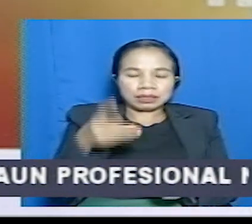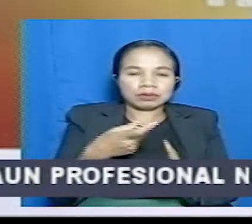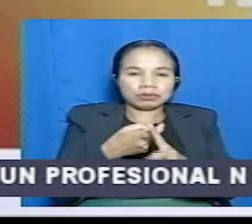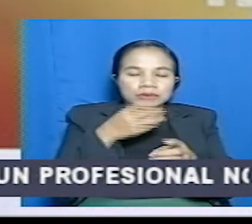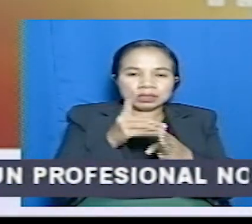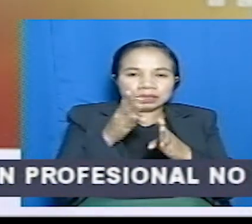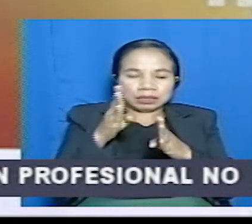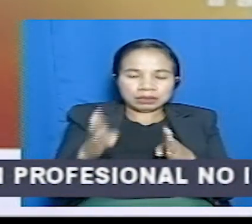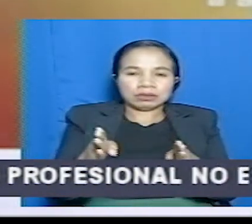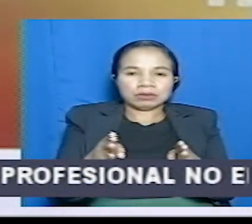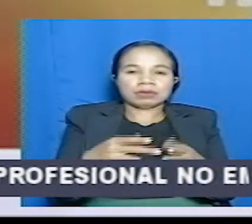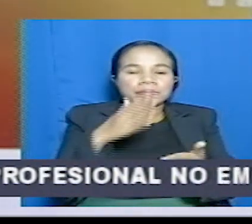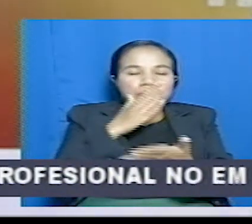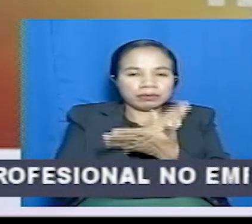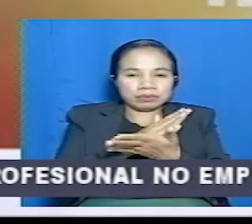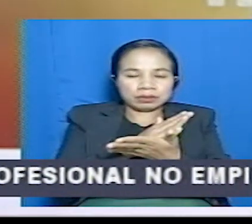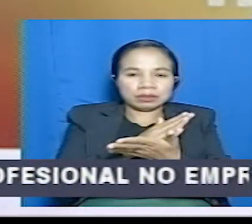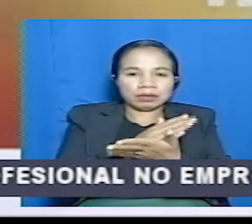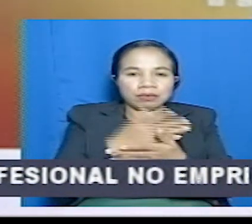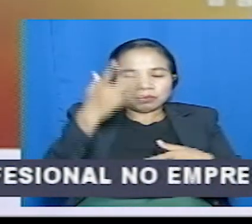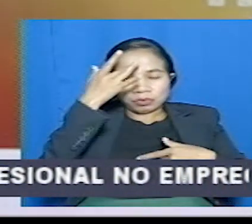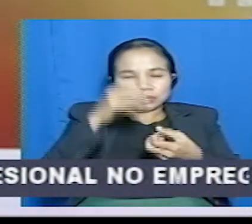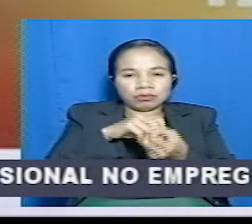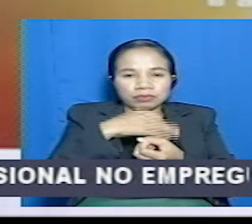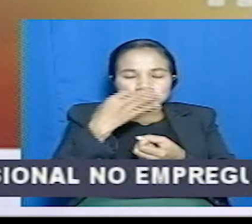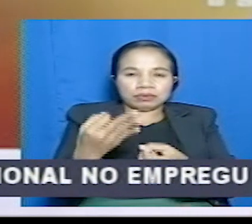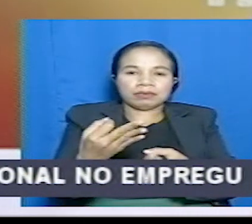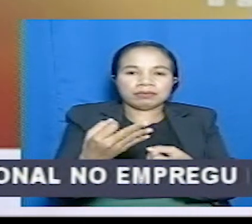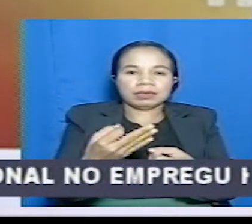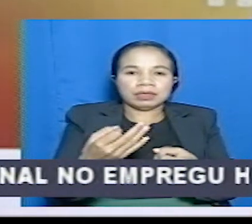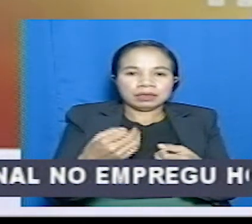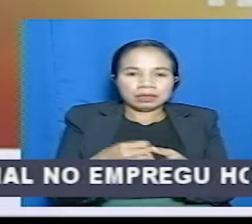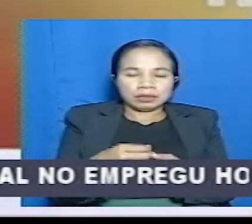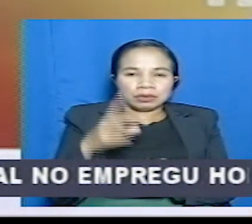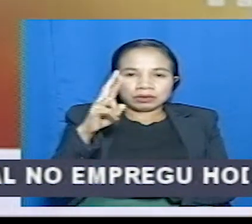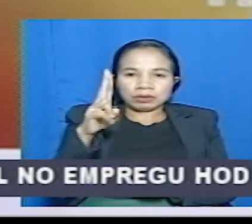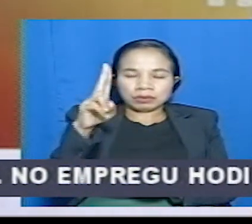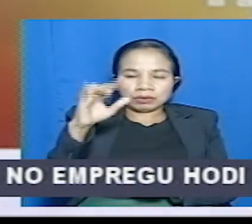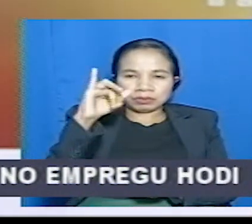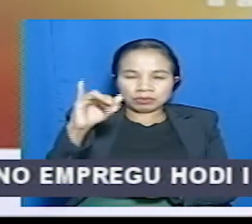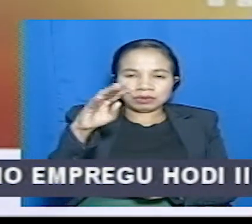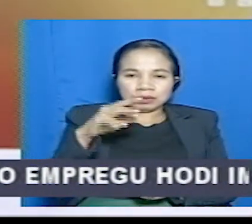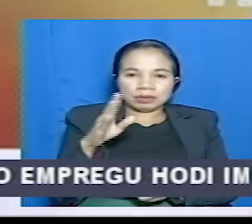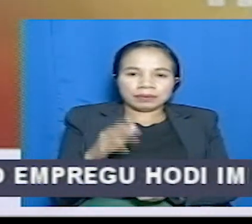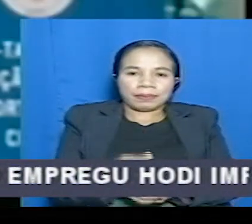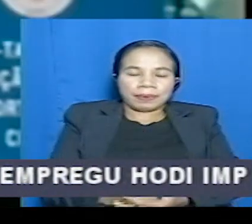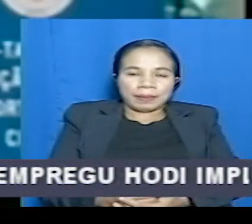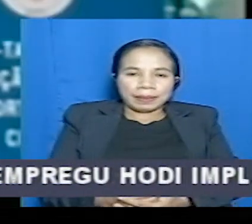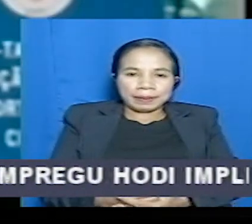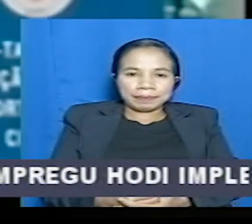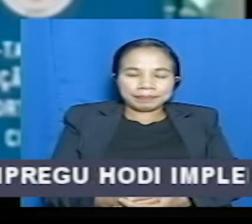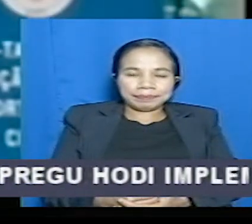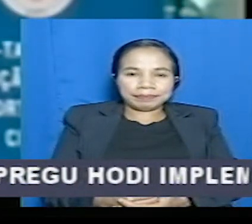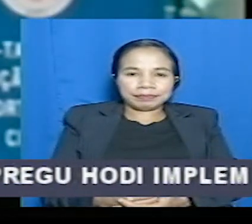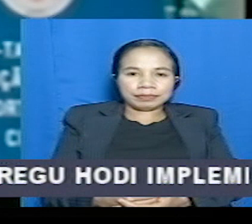Força Tarefa para prevenção e mitigação surto Covid-19, Rui Maria de Araújo.